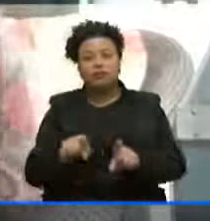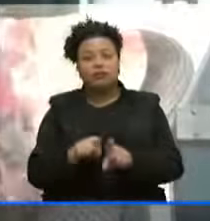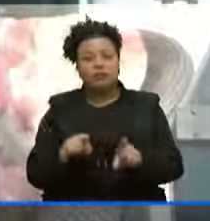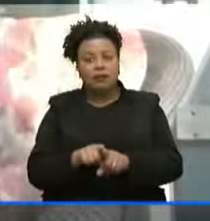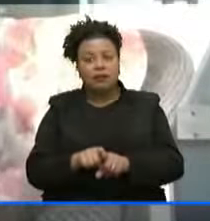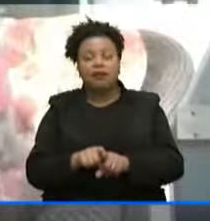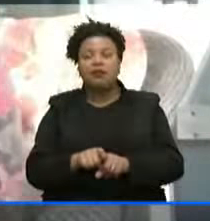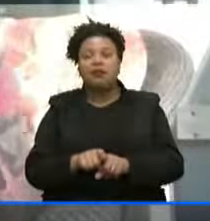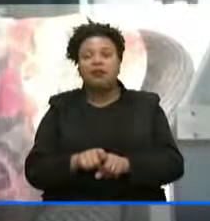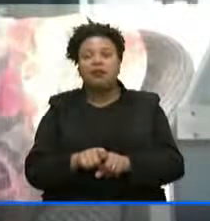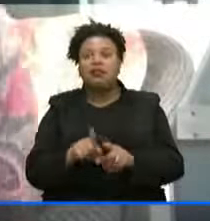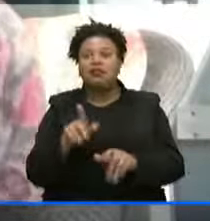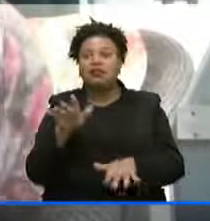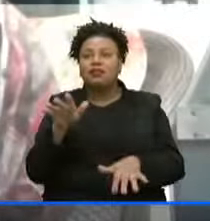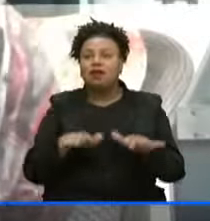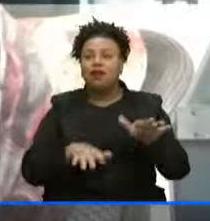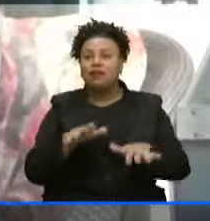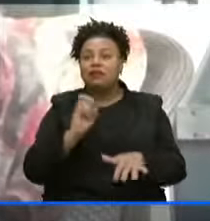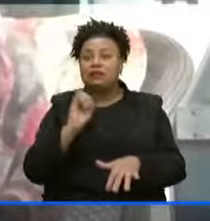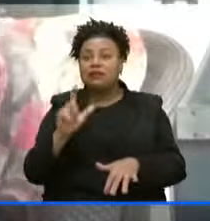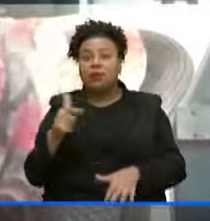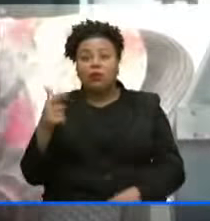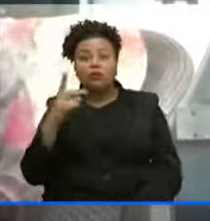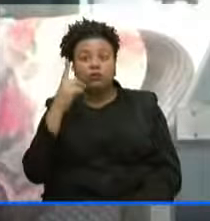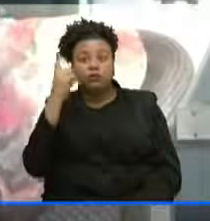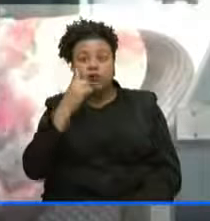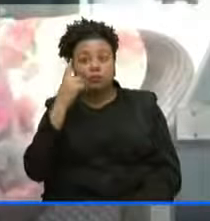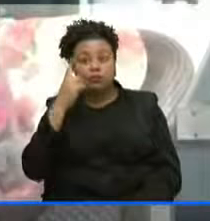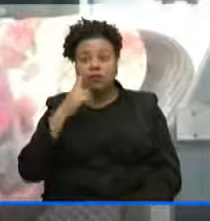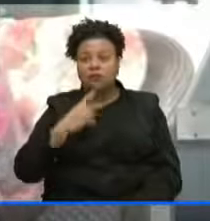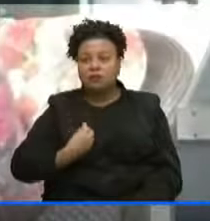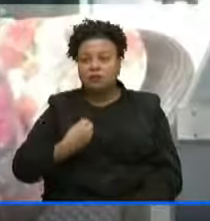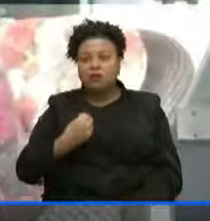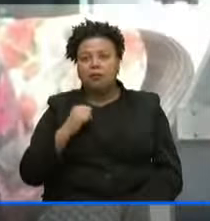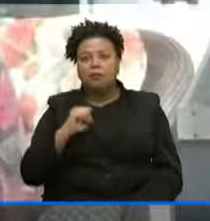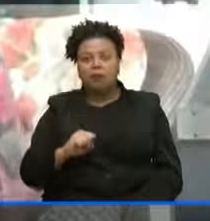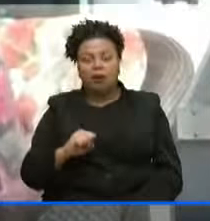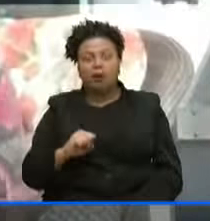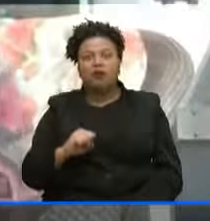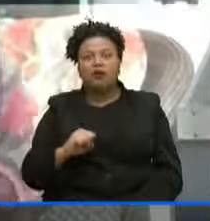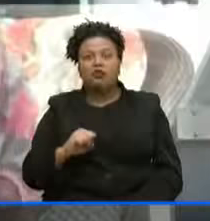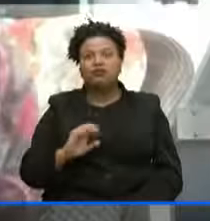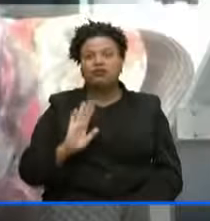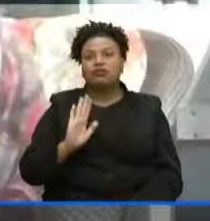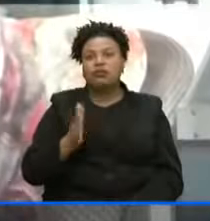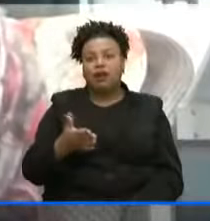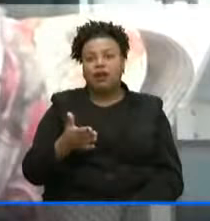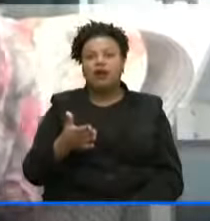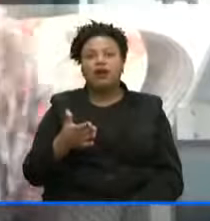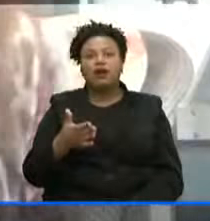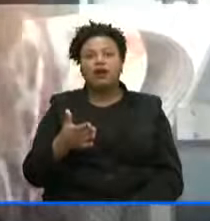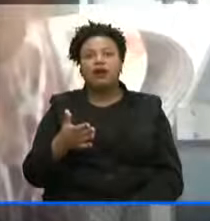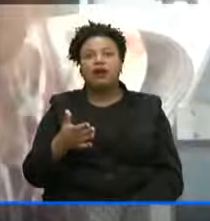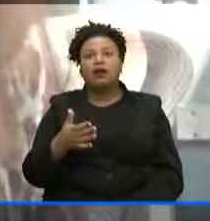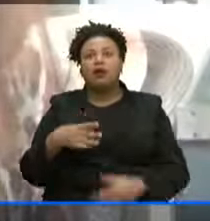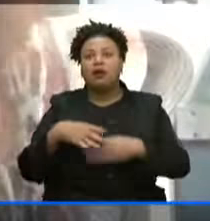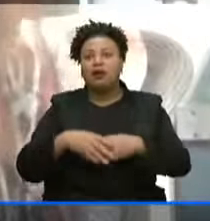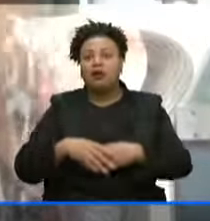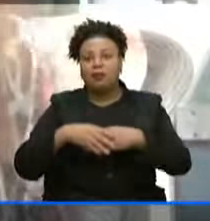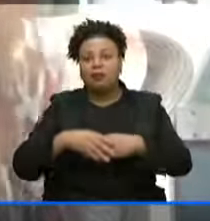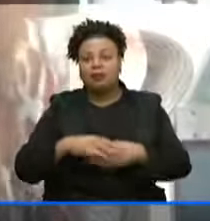e talvez, se algum outro deputado ou deputada esteja, pode nos Marone,